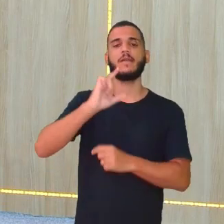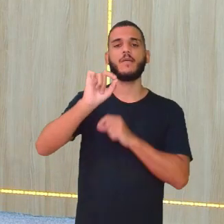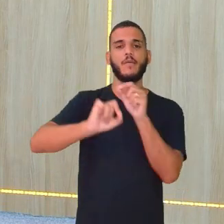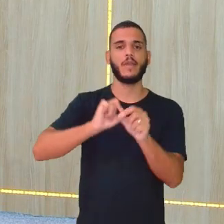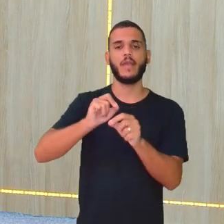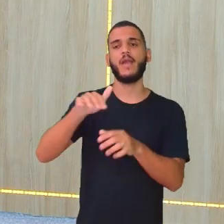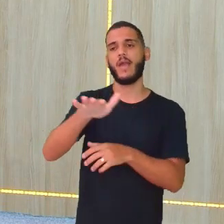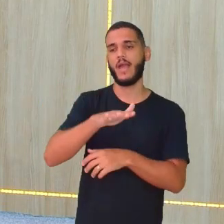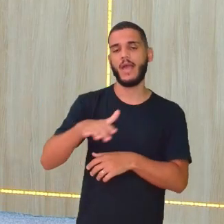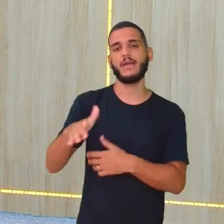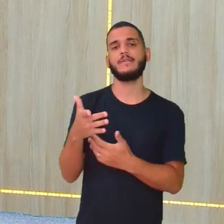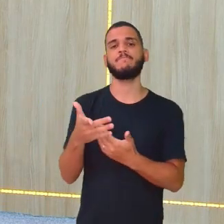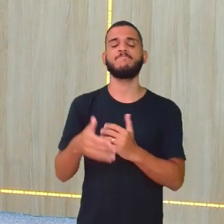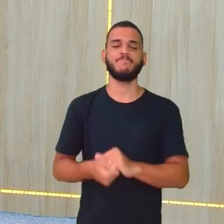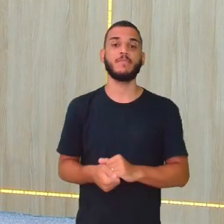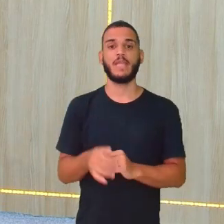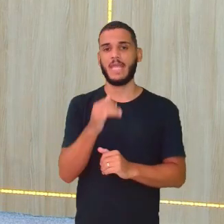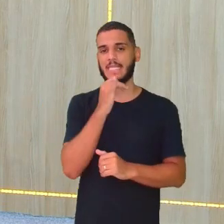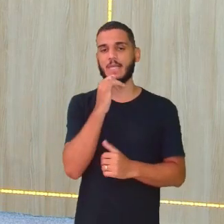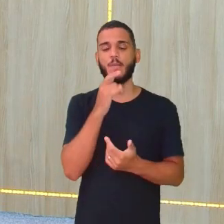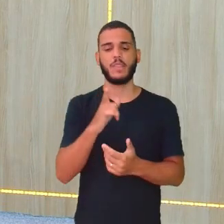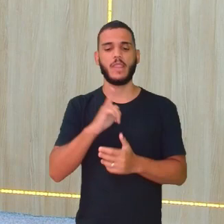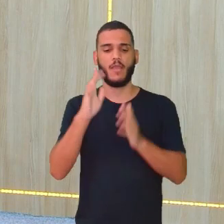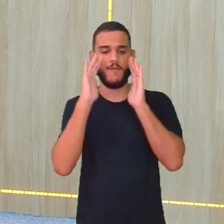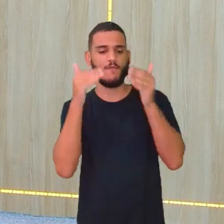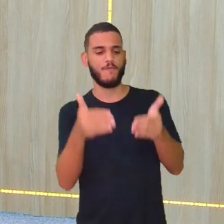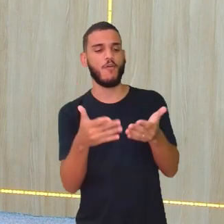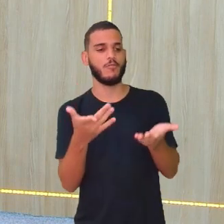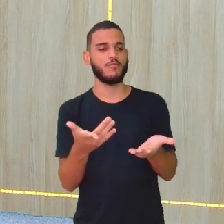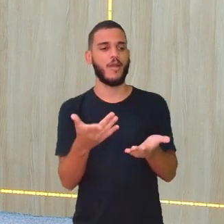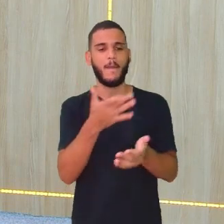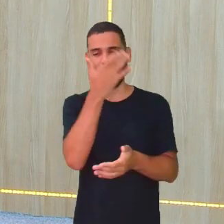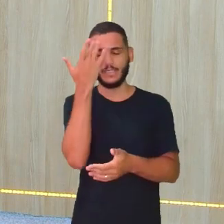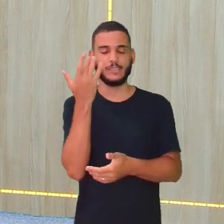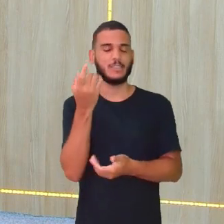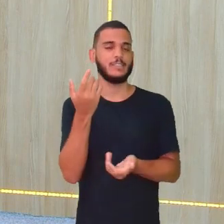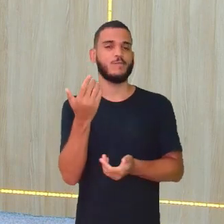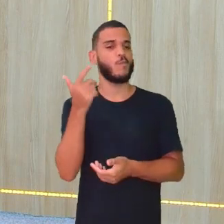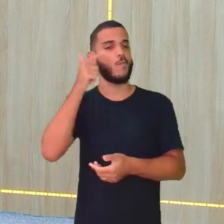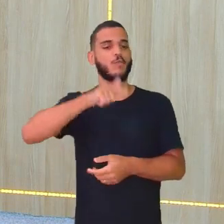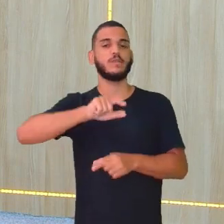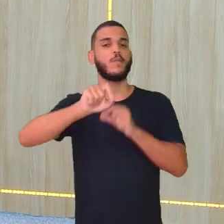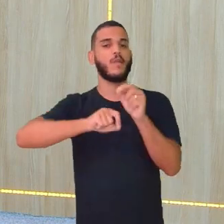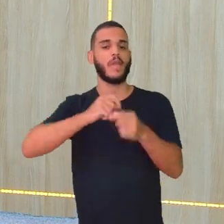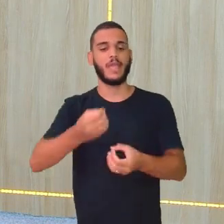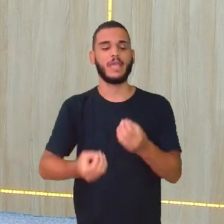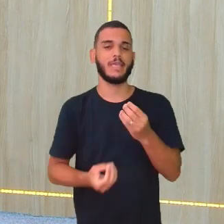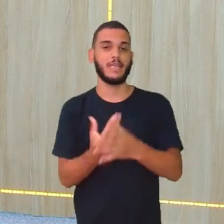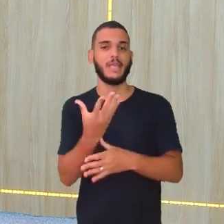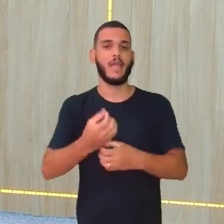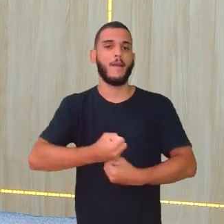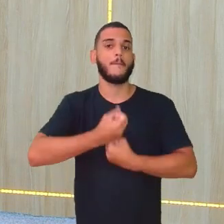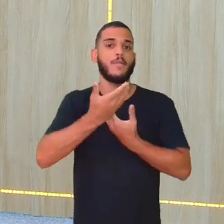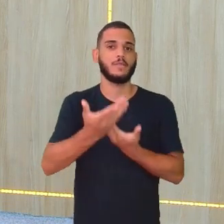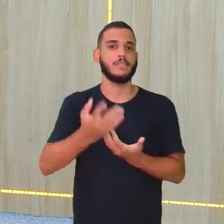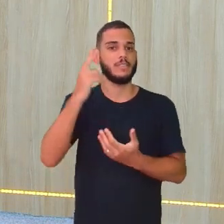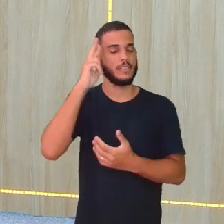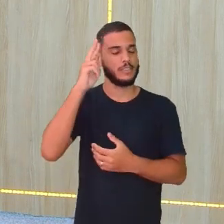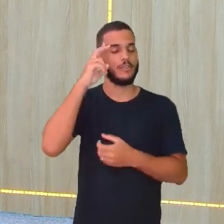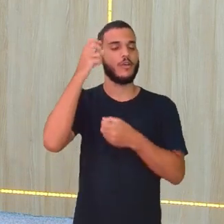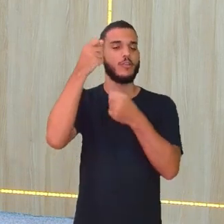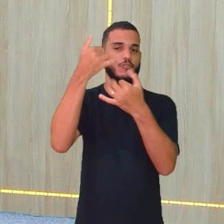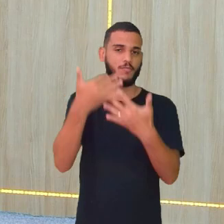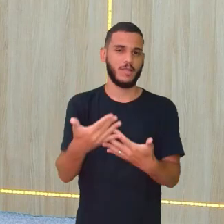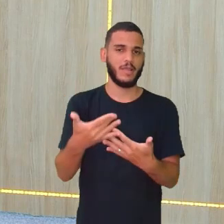um espaço, acho, vamos dizer assim, de holofote maior, os não poetas, as pessoas que não conseguiam fazer poesias para contar suas histórias, ficaram um